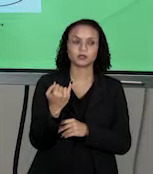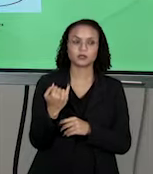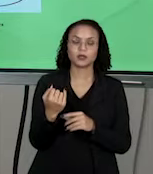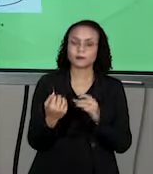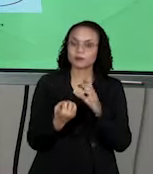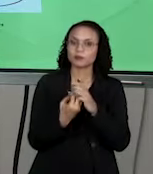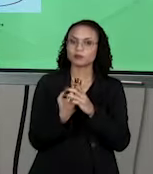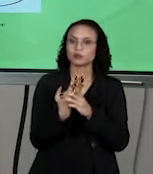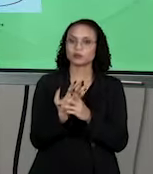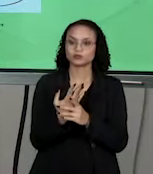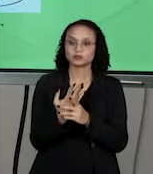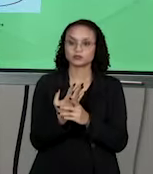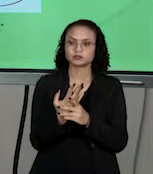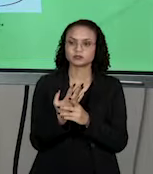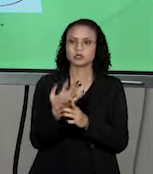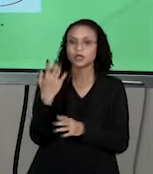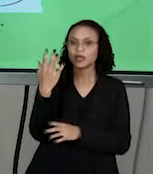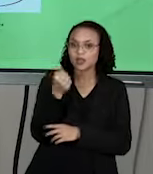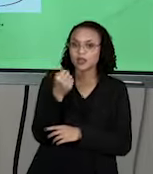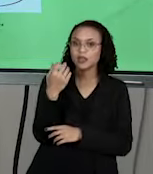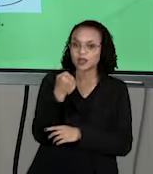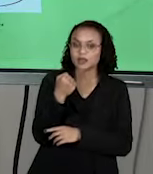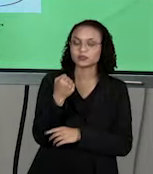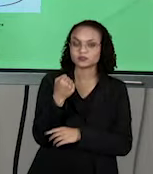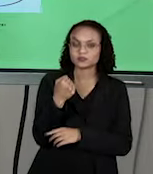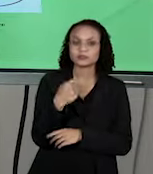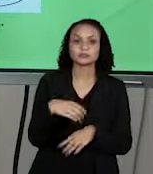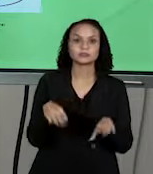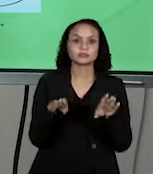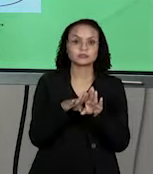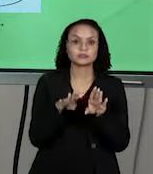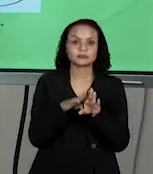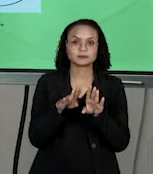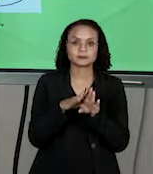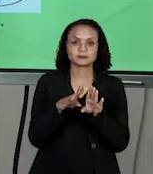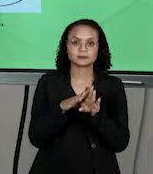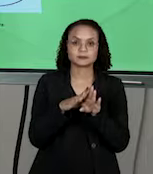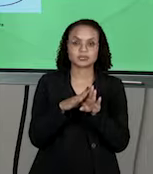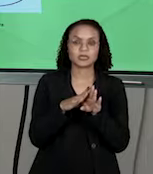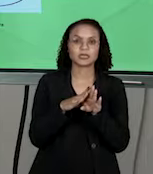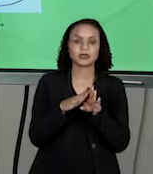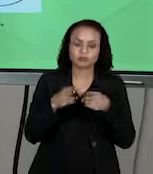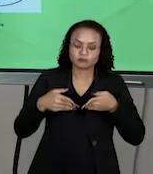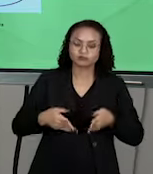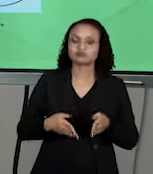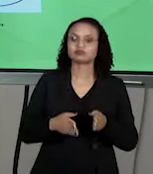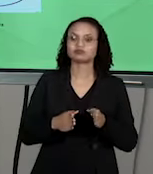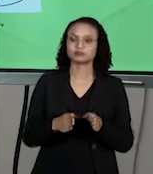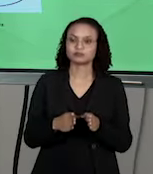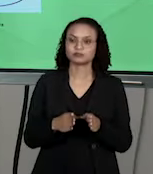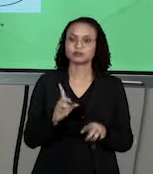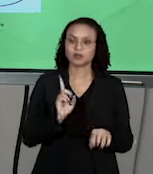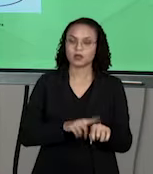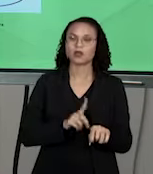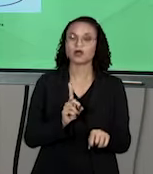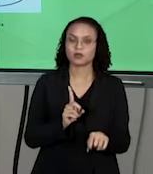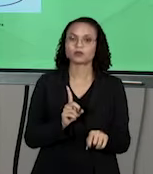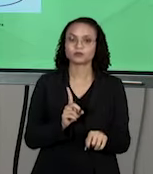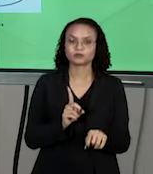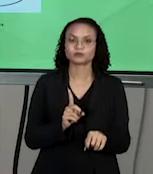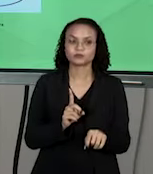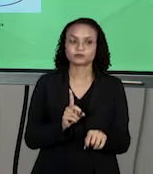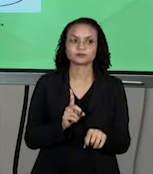e expulsão do leite e também contração uterina durante o parto, que produz, né,